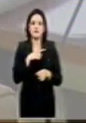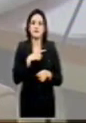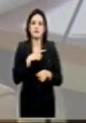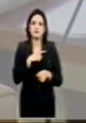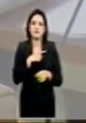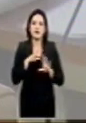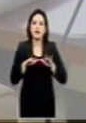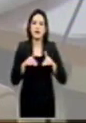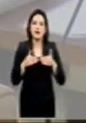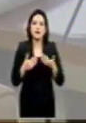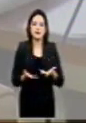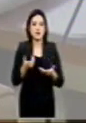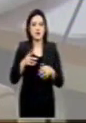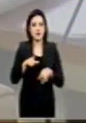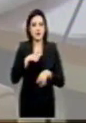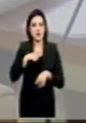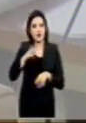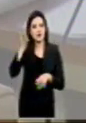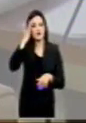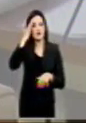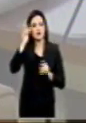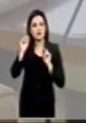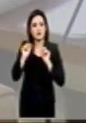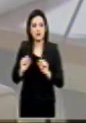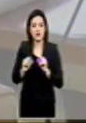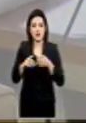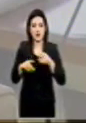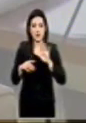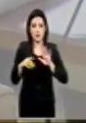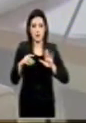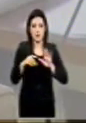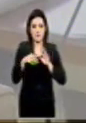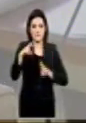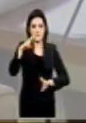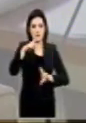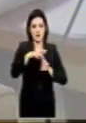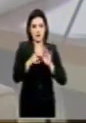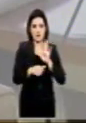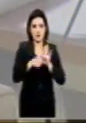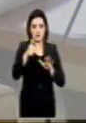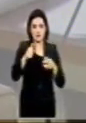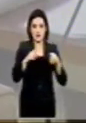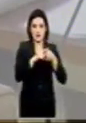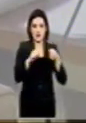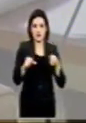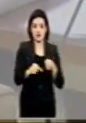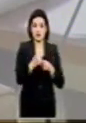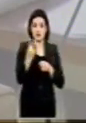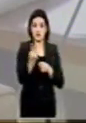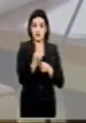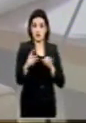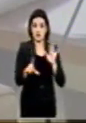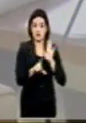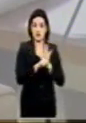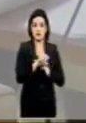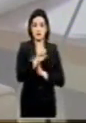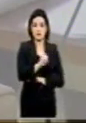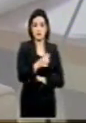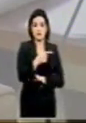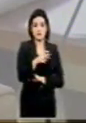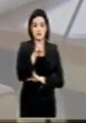da prática do delito previsto no parágrafo 1º do artigo 2º da Lei 12.850 de 2013. Por